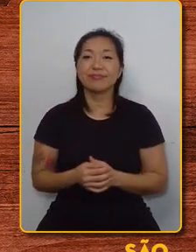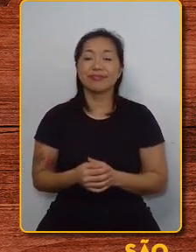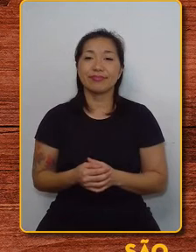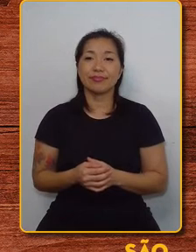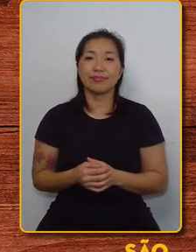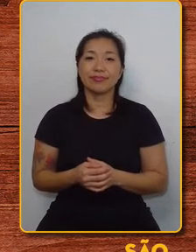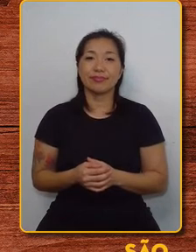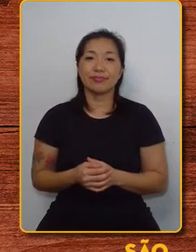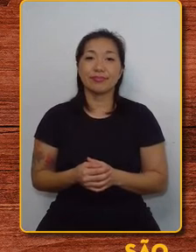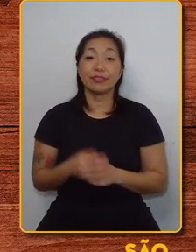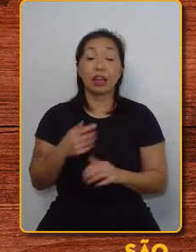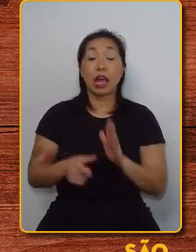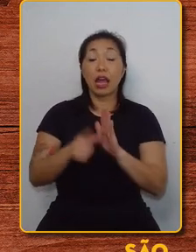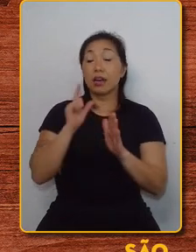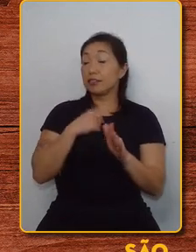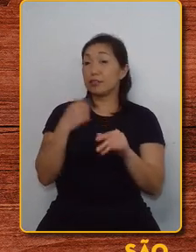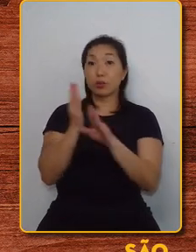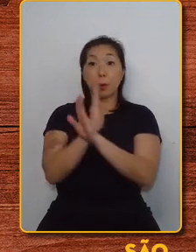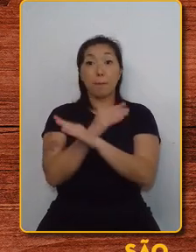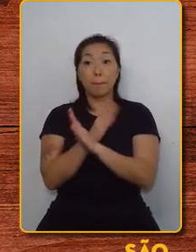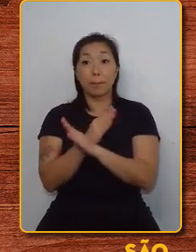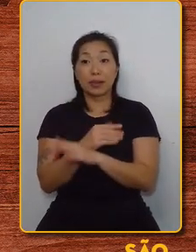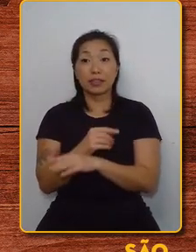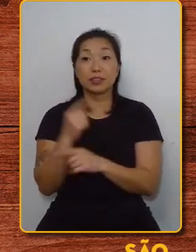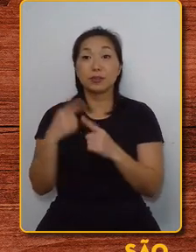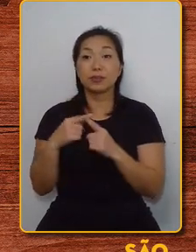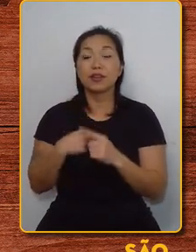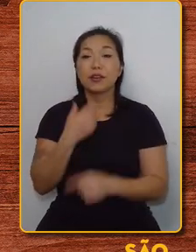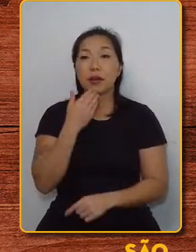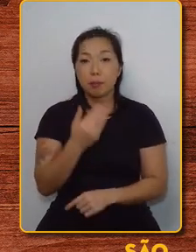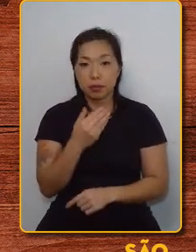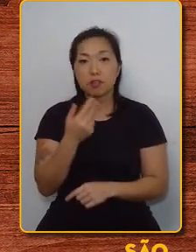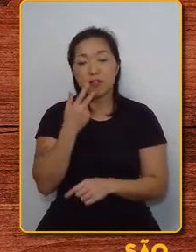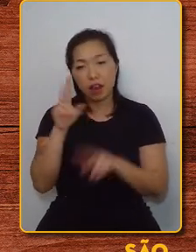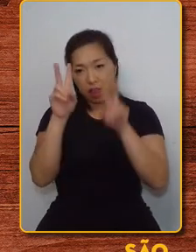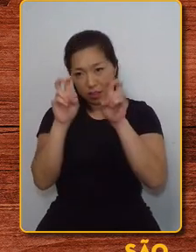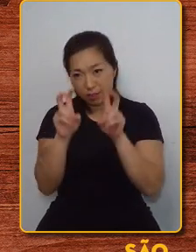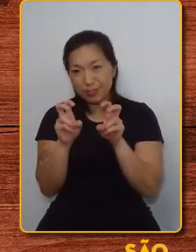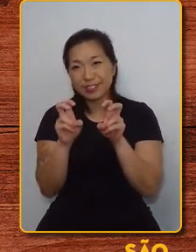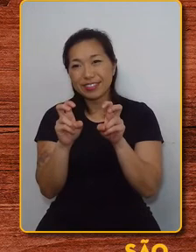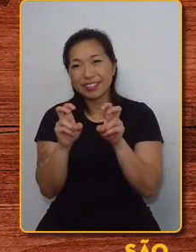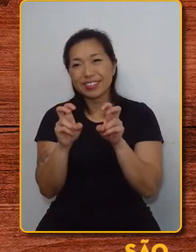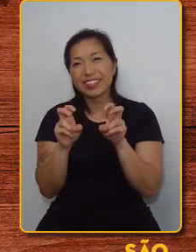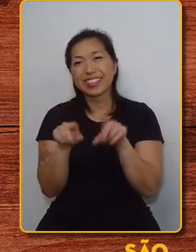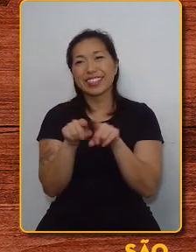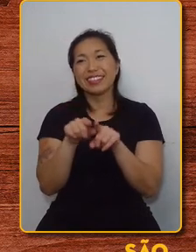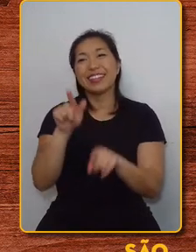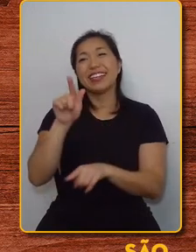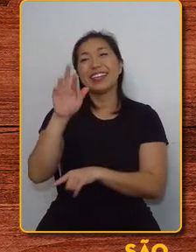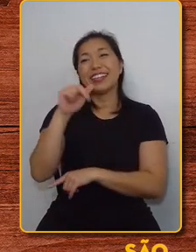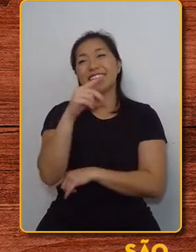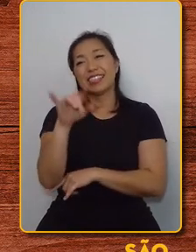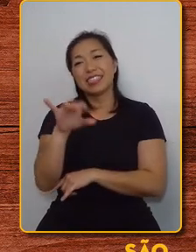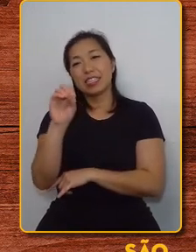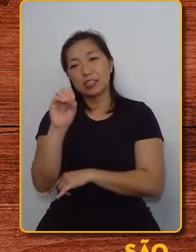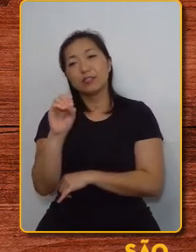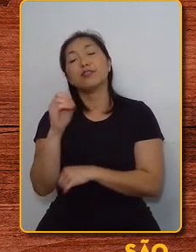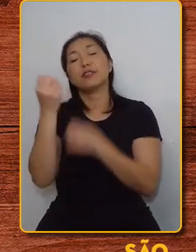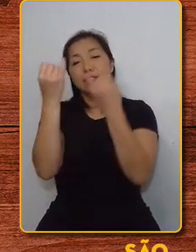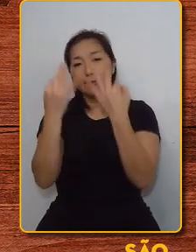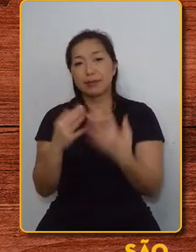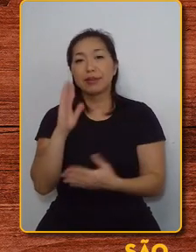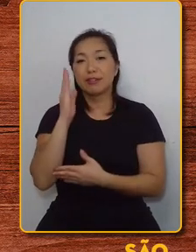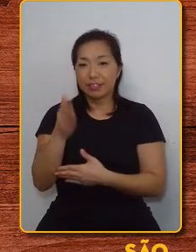Eu me perdi aqui porque eu ia pedir para vocês falarem sobre isso. O Graziano já falou com